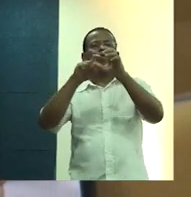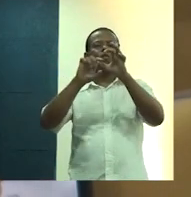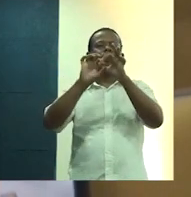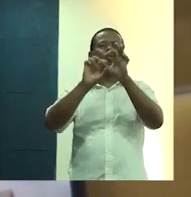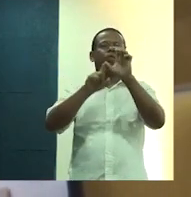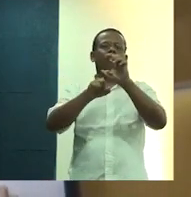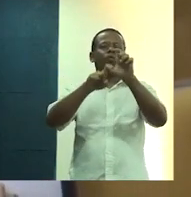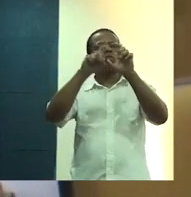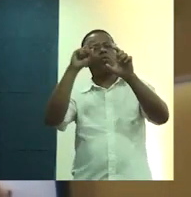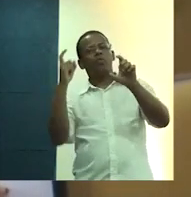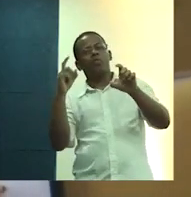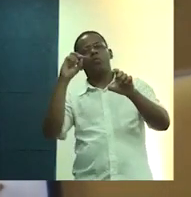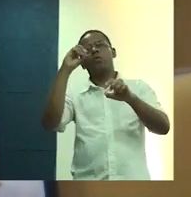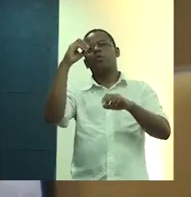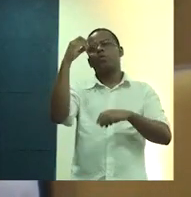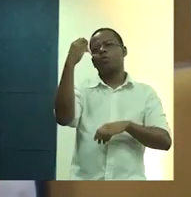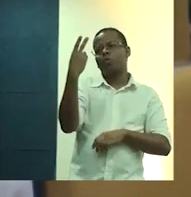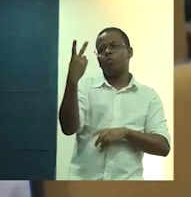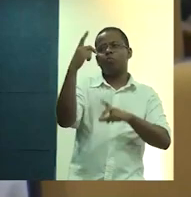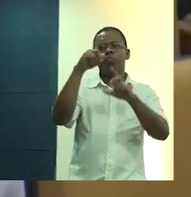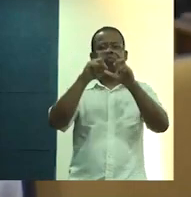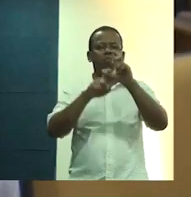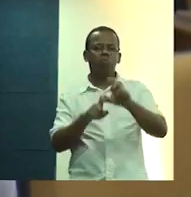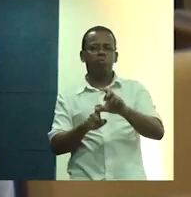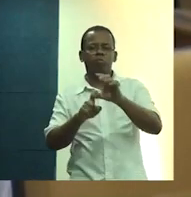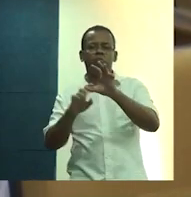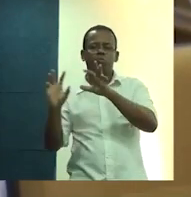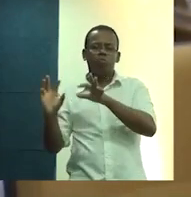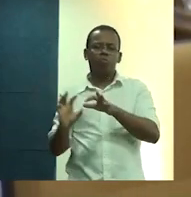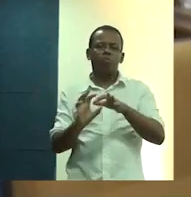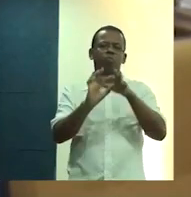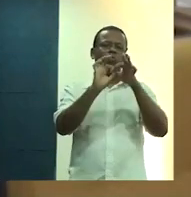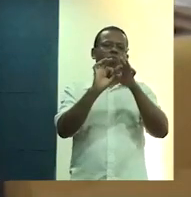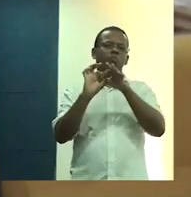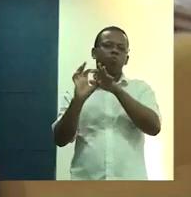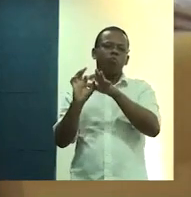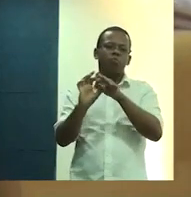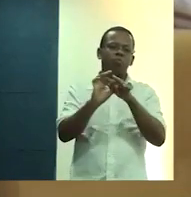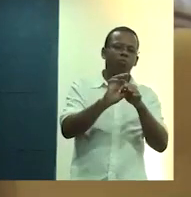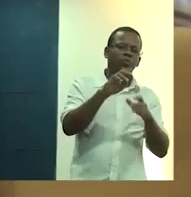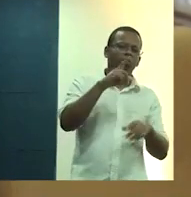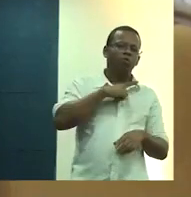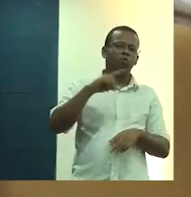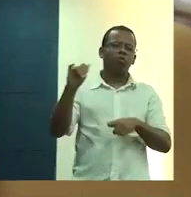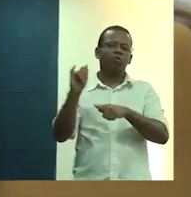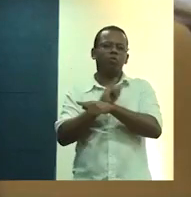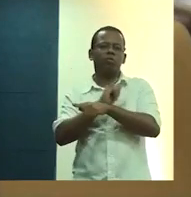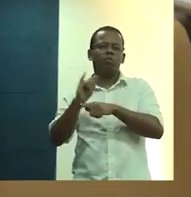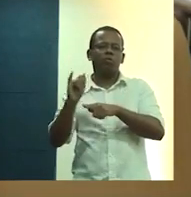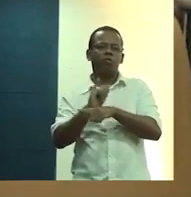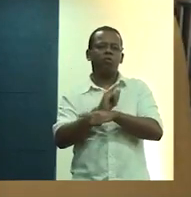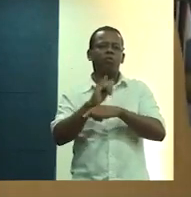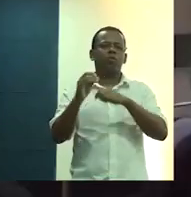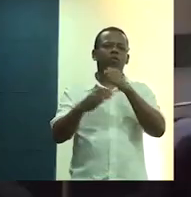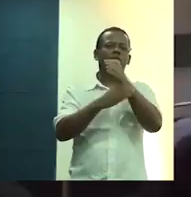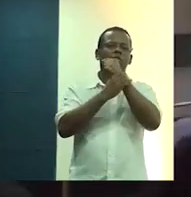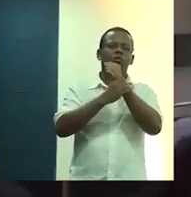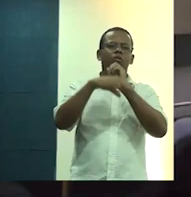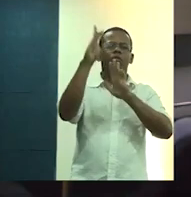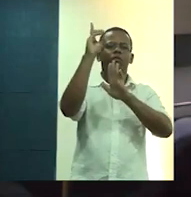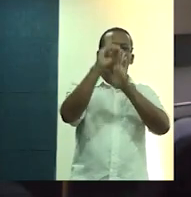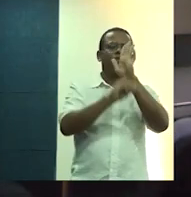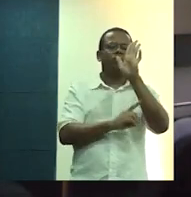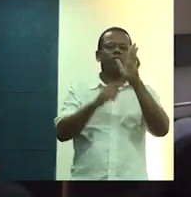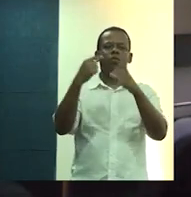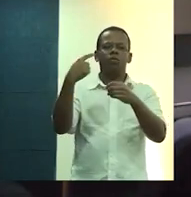de maneira integrada ou seja equipamentos multifuncionais que propõem essa articulação e e seja um Âncora para garantir o direito da